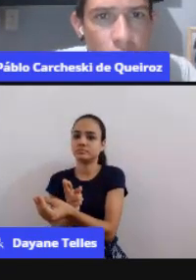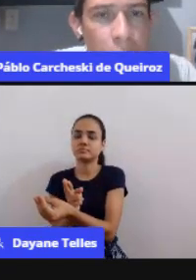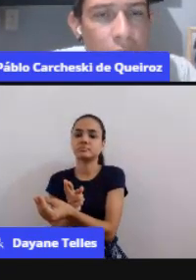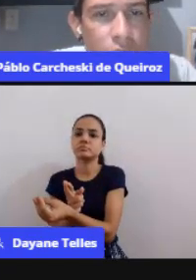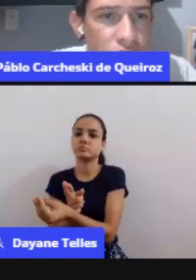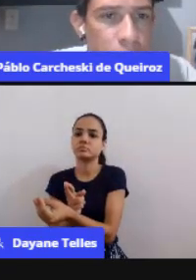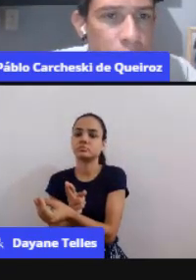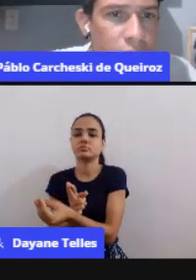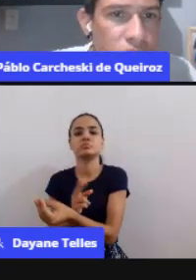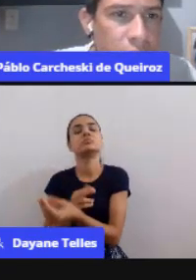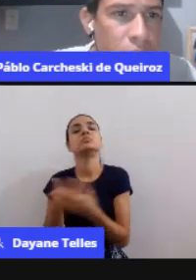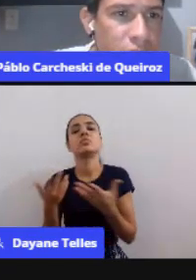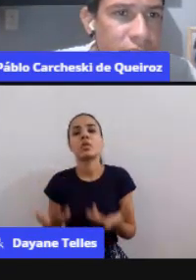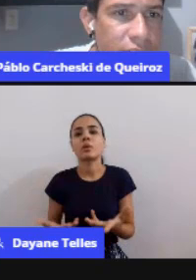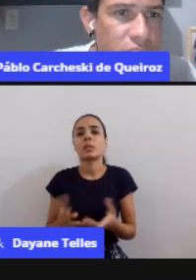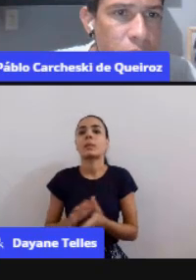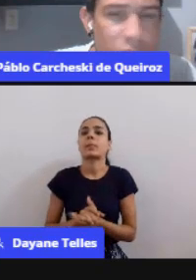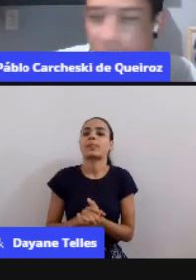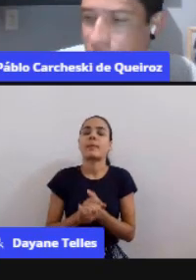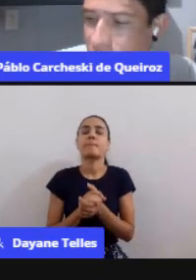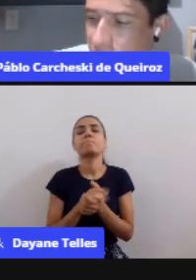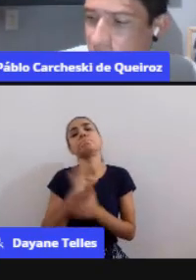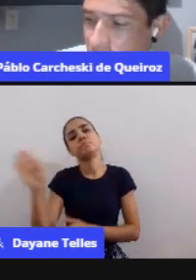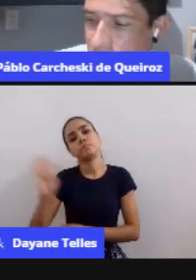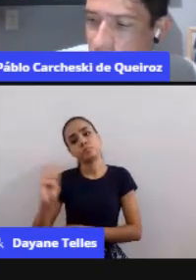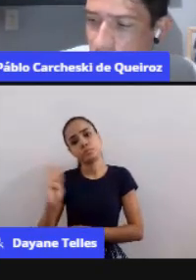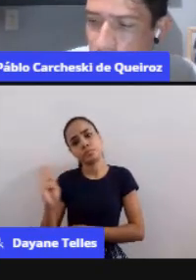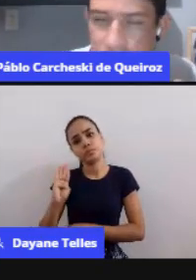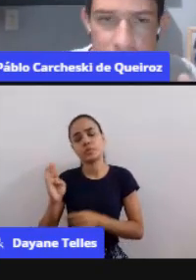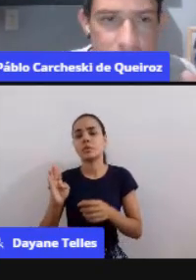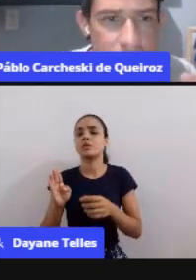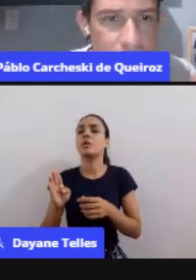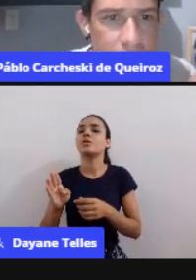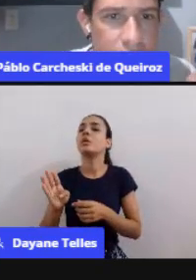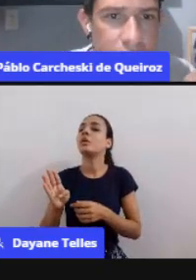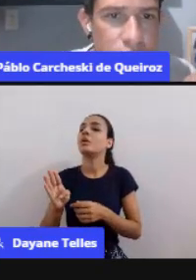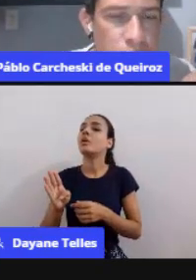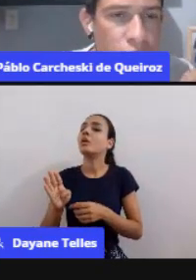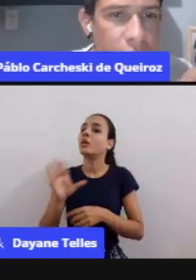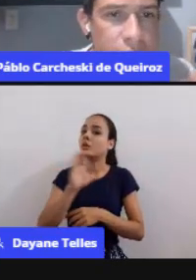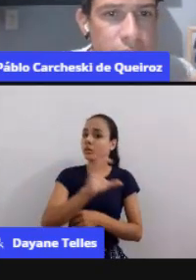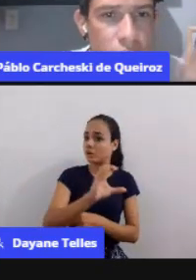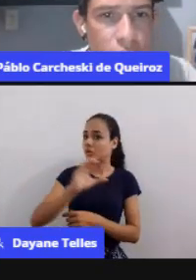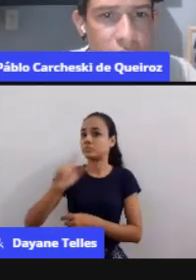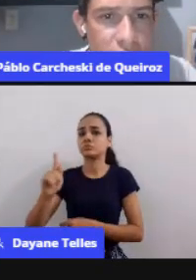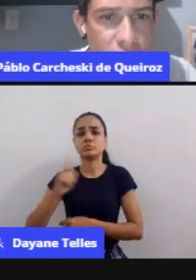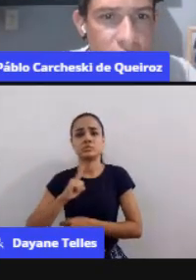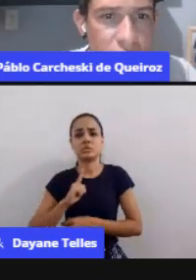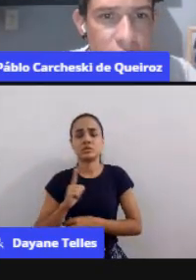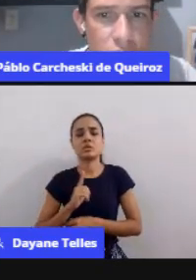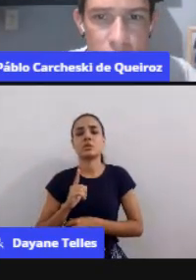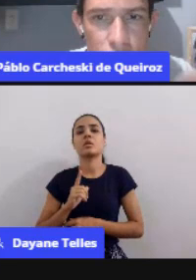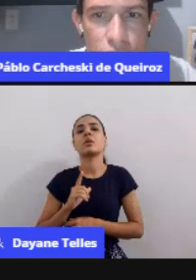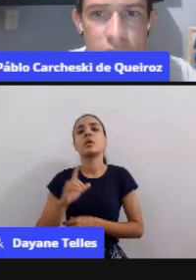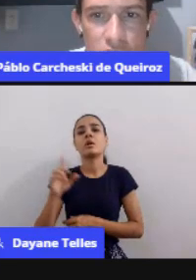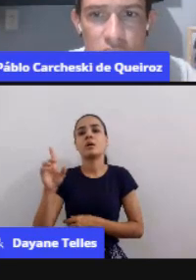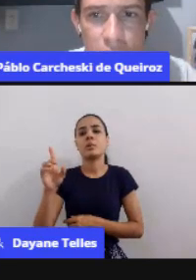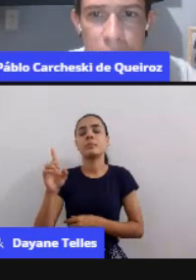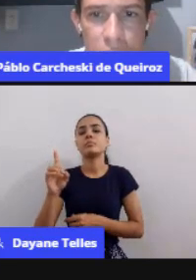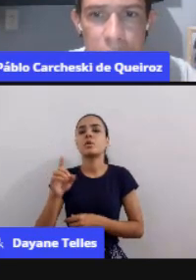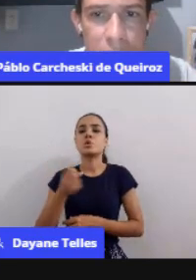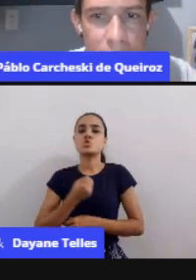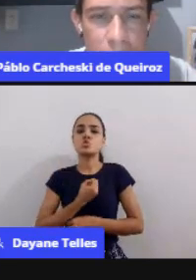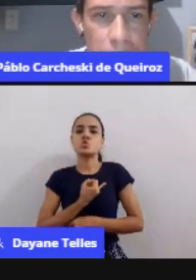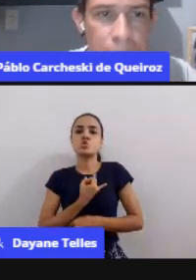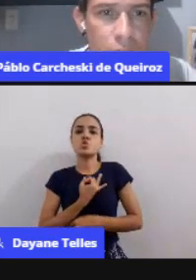Então, qual bairro aqui de Campo Grande tem a maior densidade demográfica, né? O que eu poderia, né, explorar com relação a isso? Então, são coisas que a